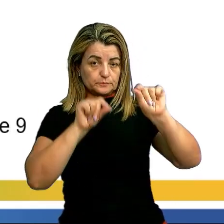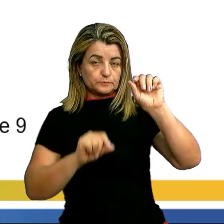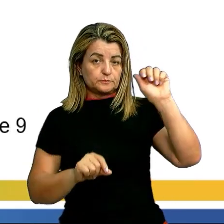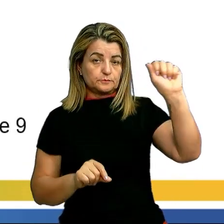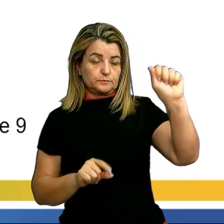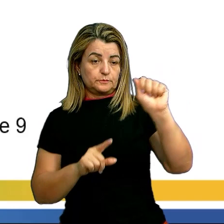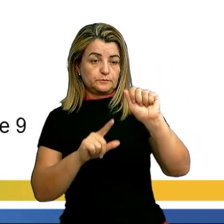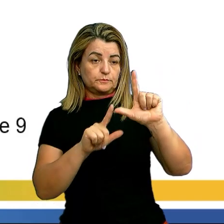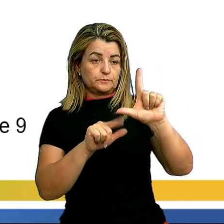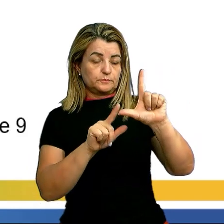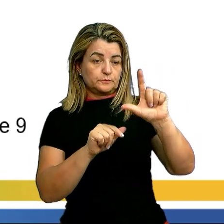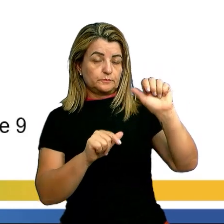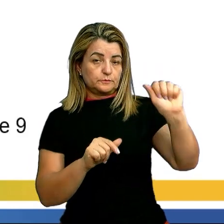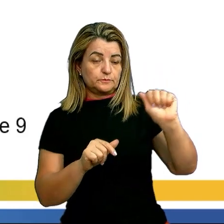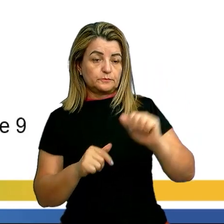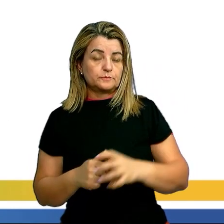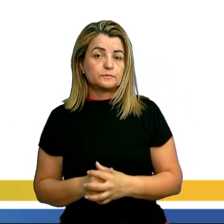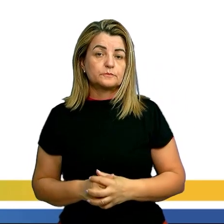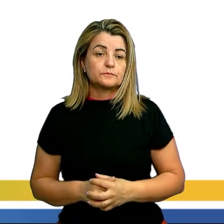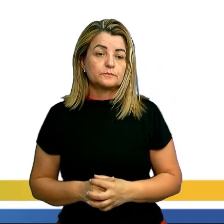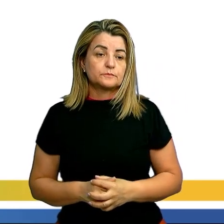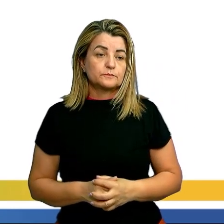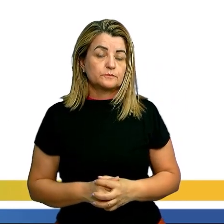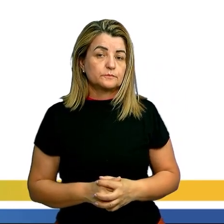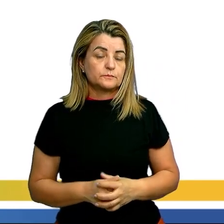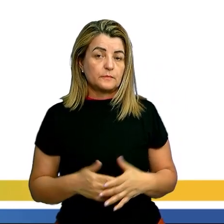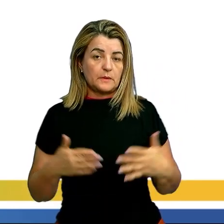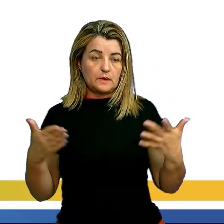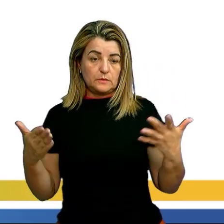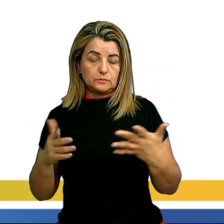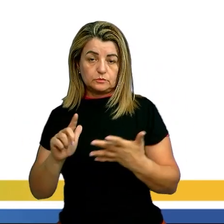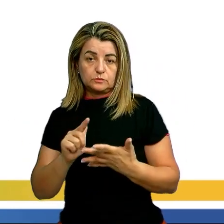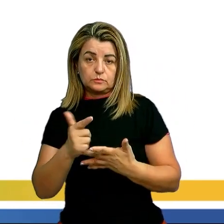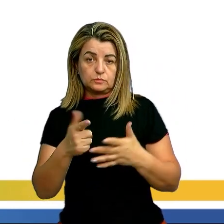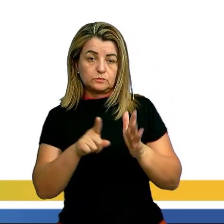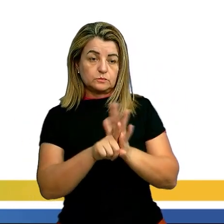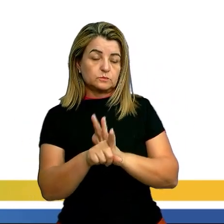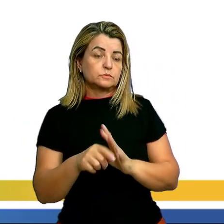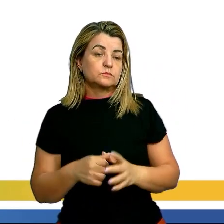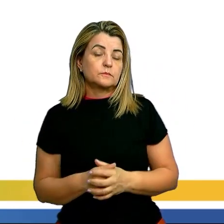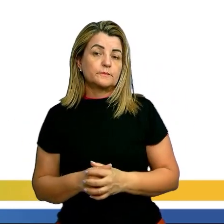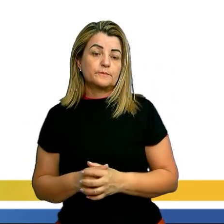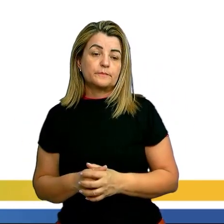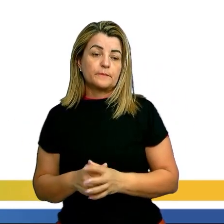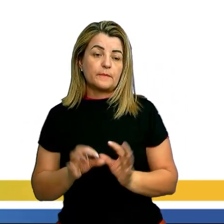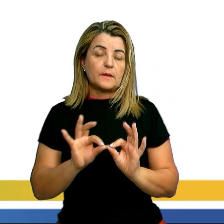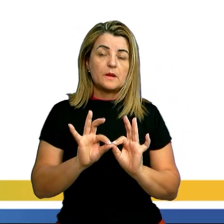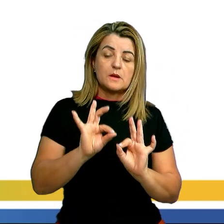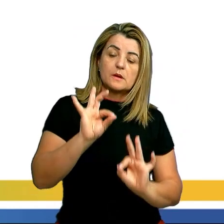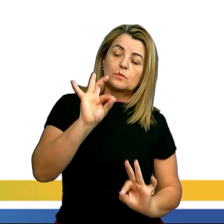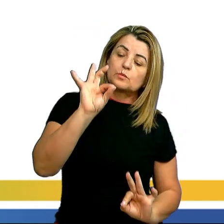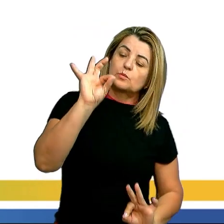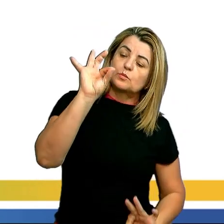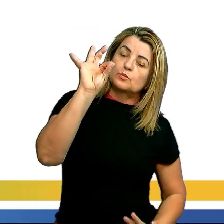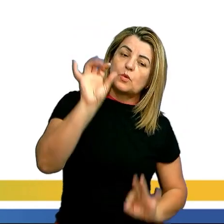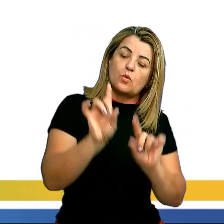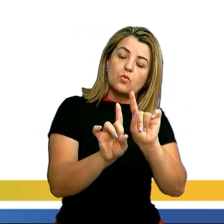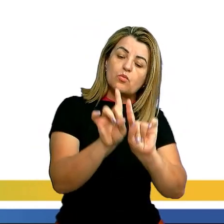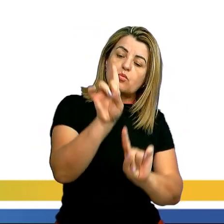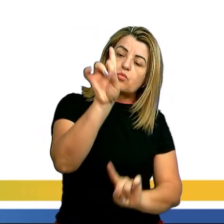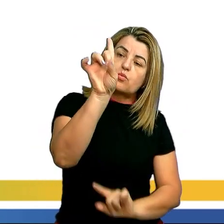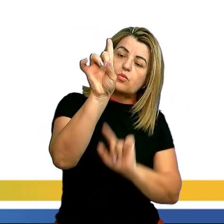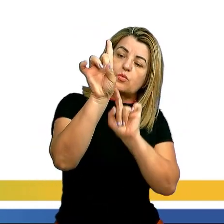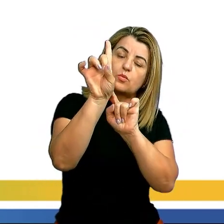A. Vamos para a nossa última questão. A escala de temperatura de